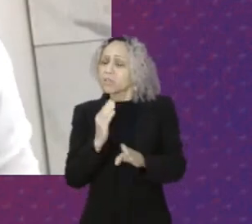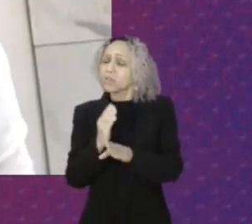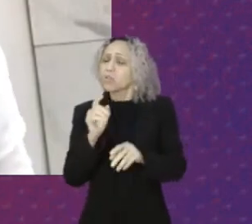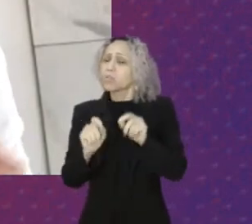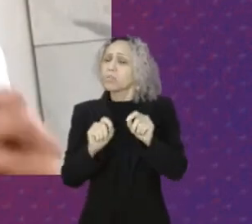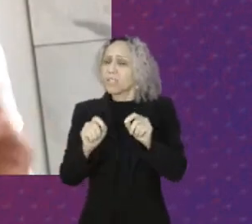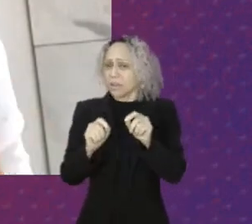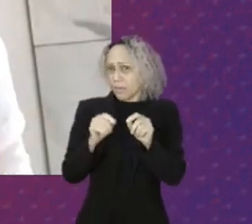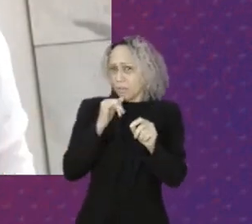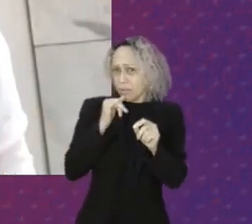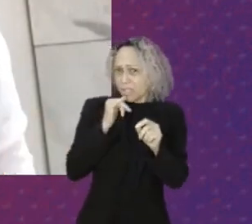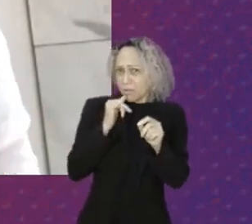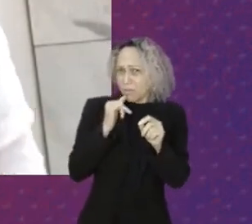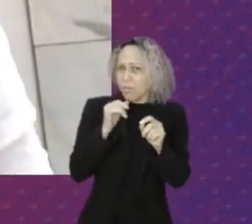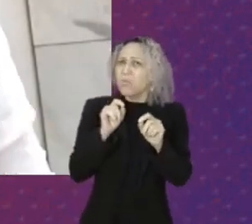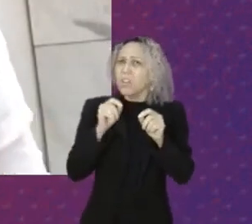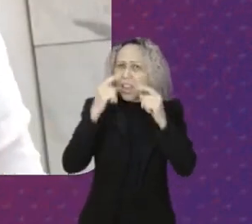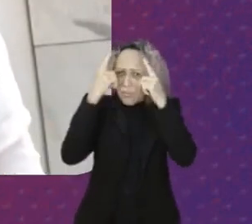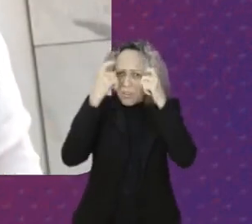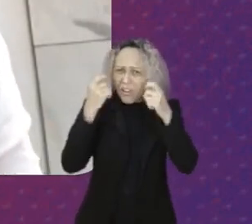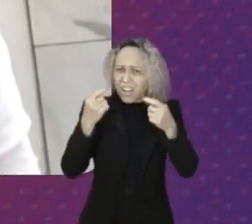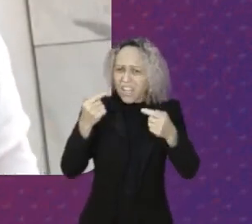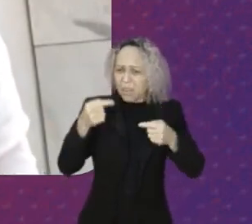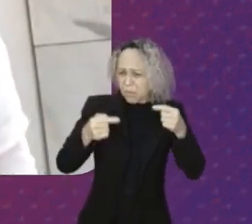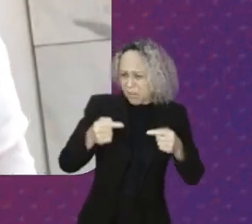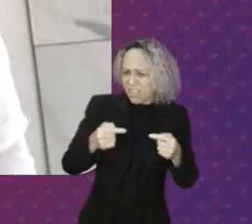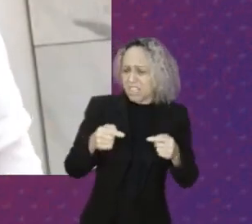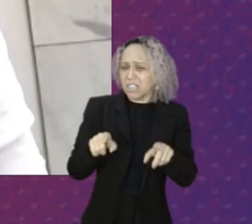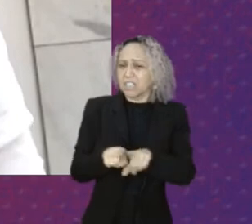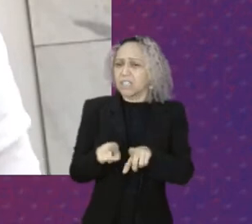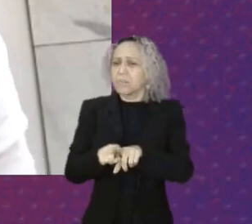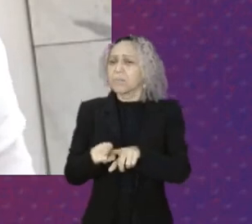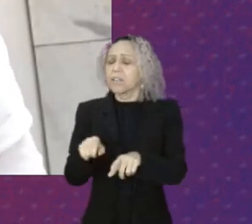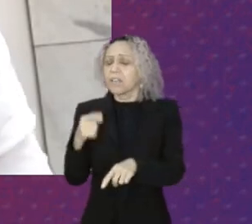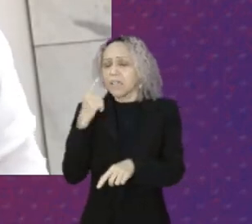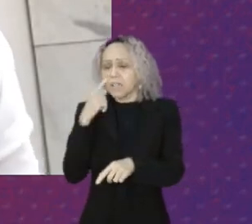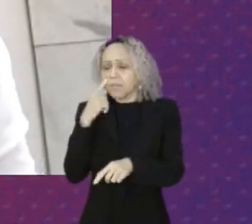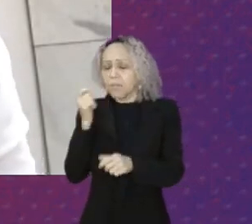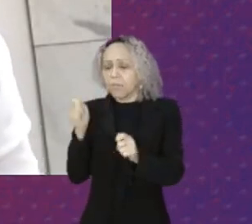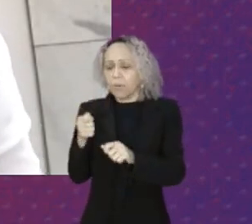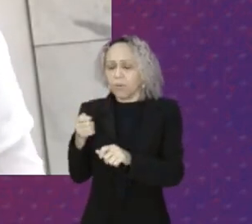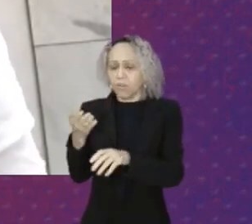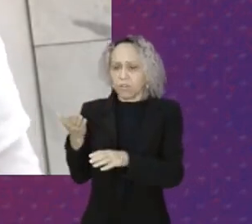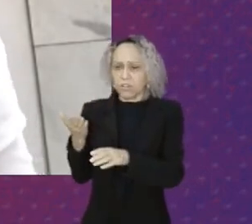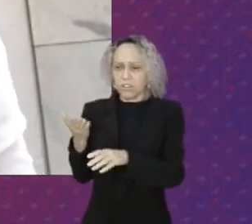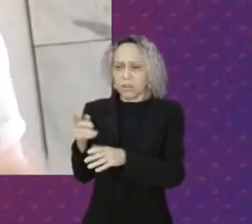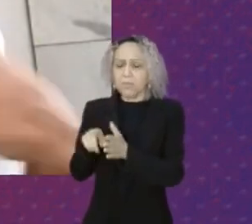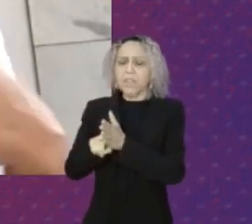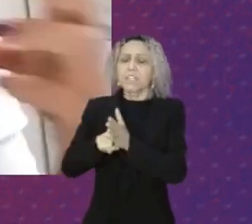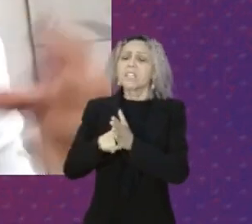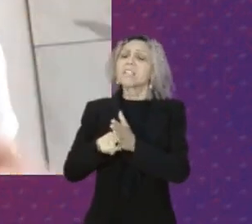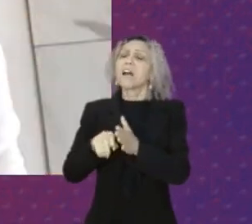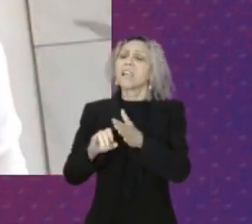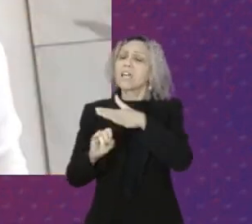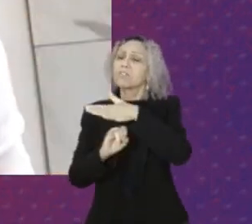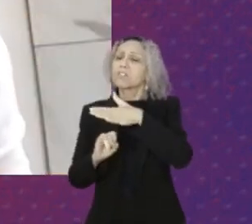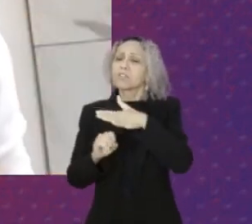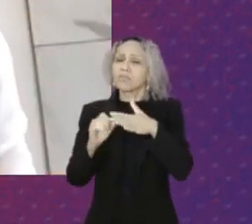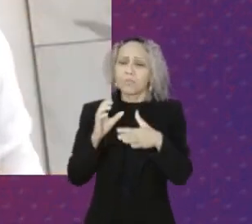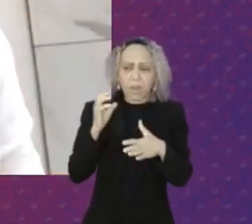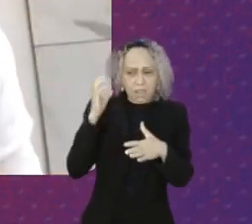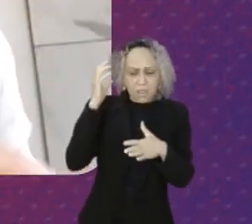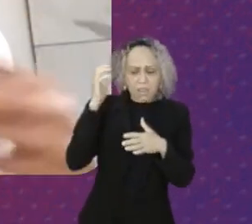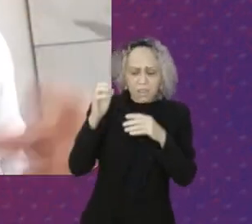Instituto Marielle. Vocês podem olhar também o Fórum Suprapartidário, né, que é um fórum que